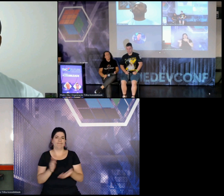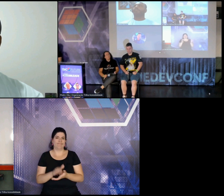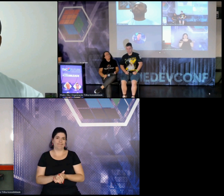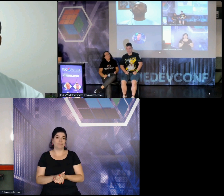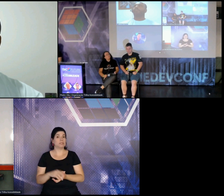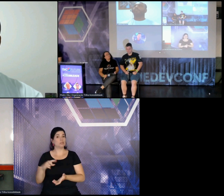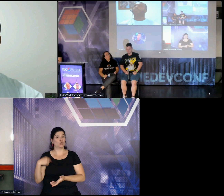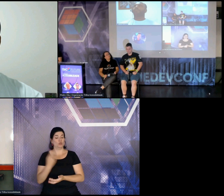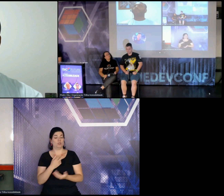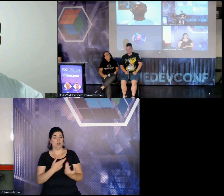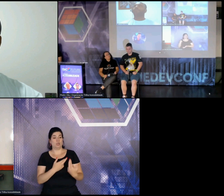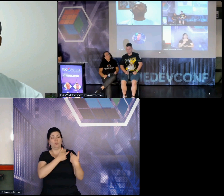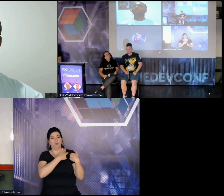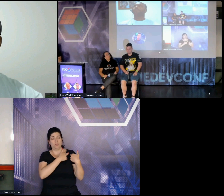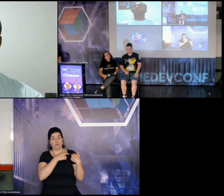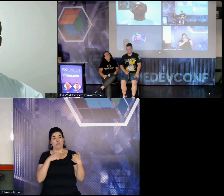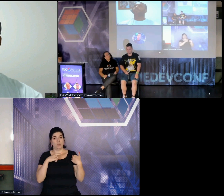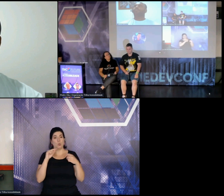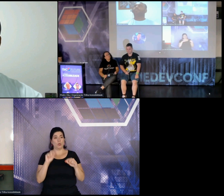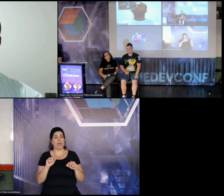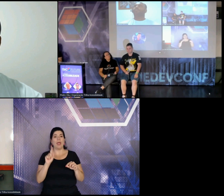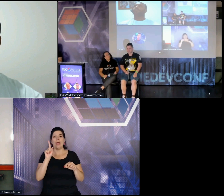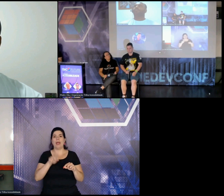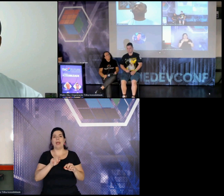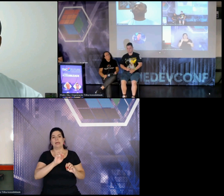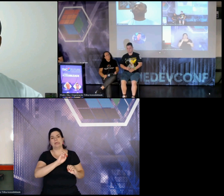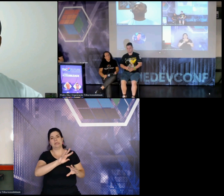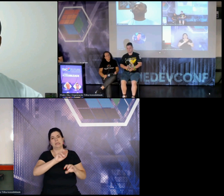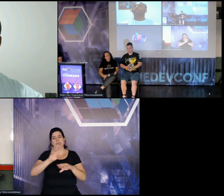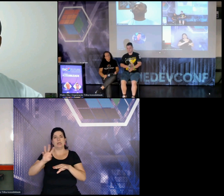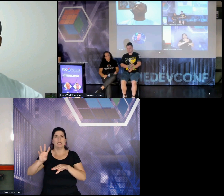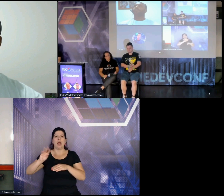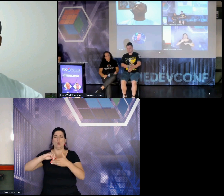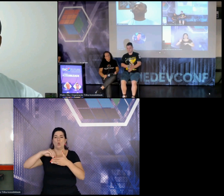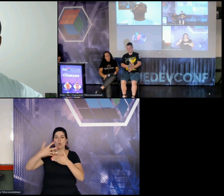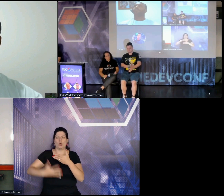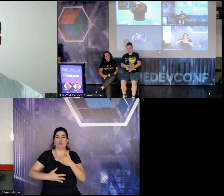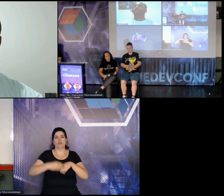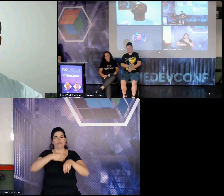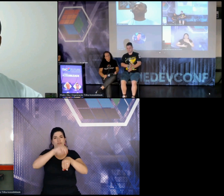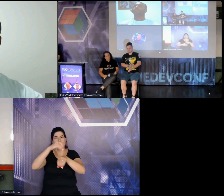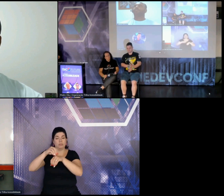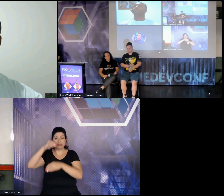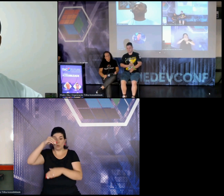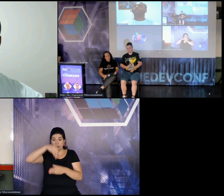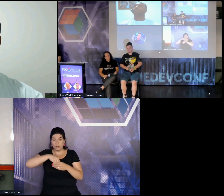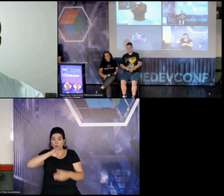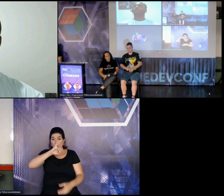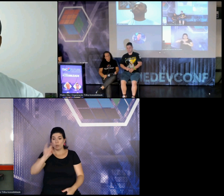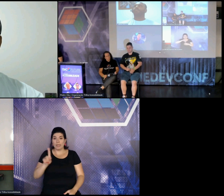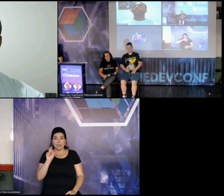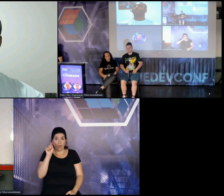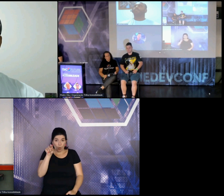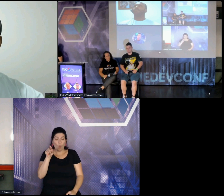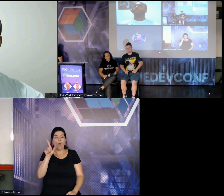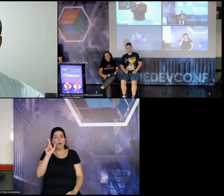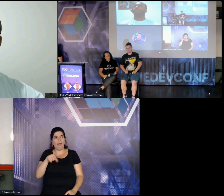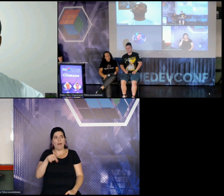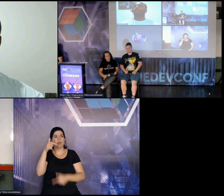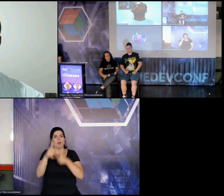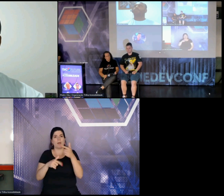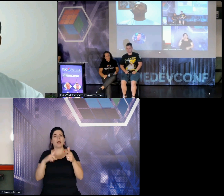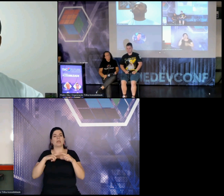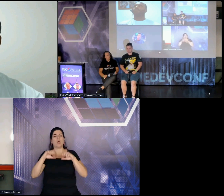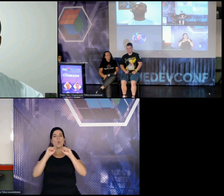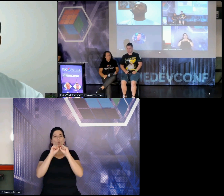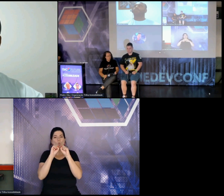nosso também compartilhar conteúdo, né? E dentro do Itaú a gente faz muito isso. A gente tem workshops que